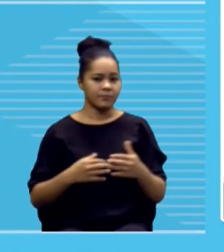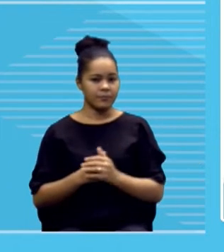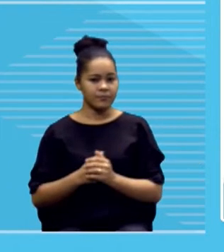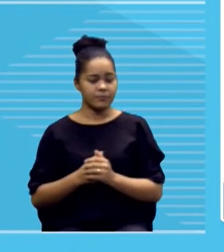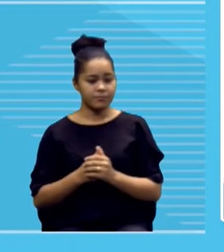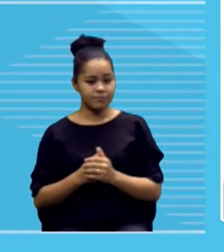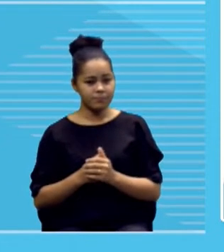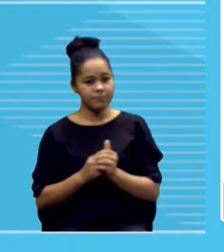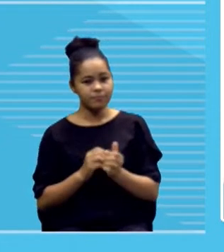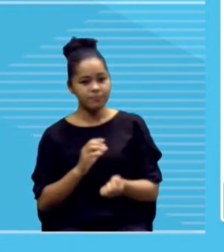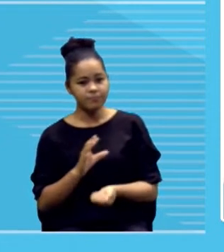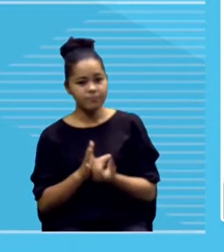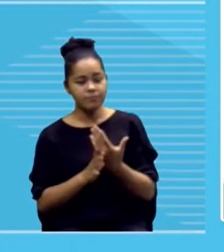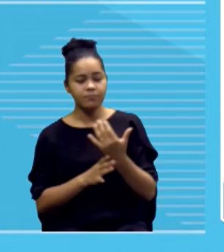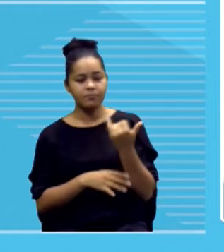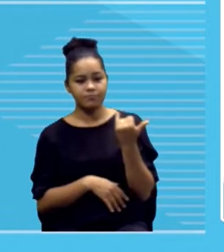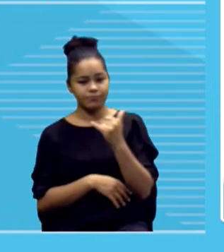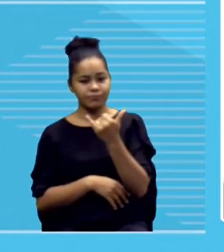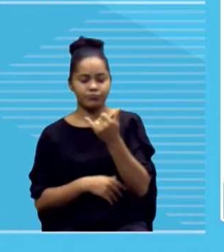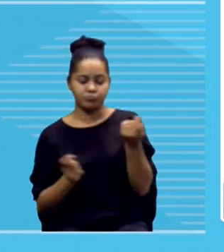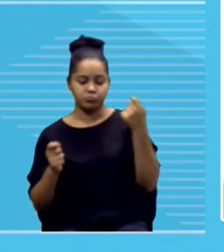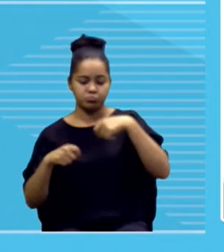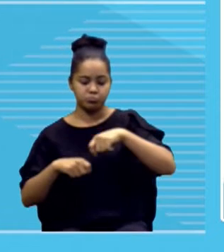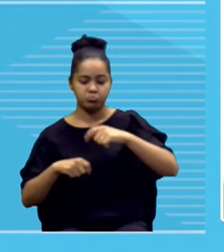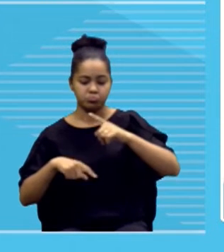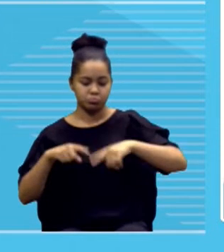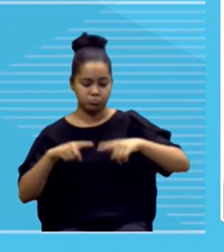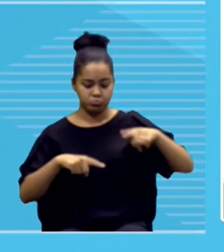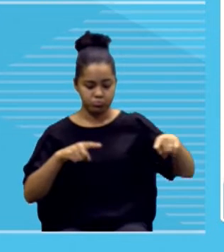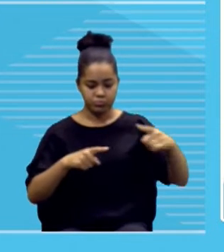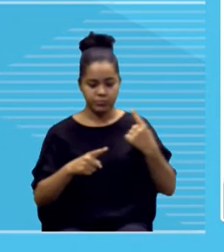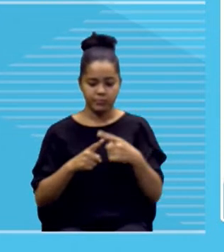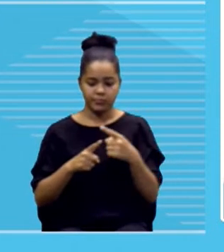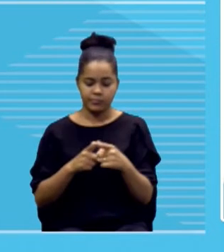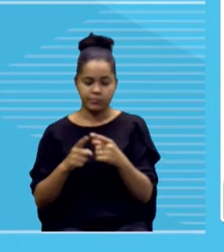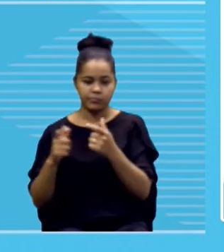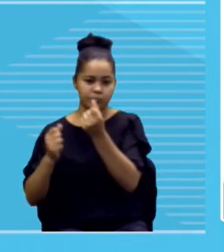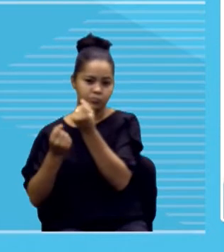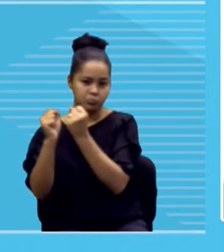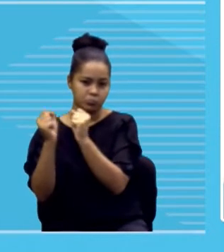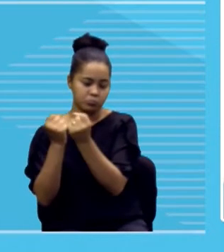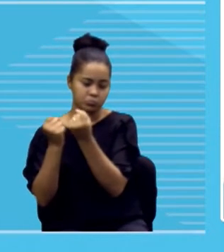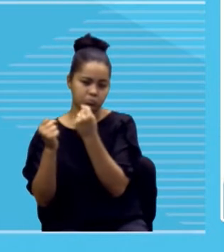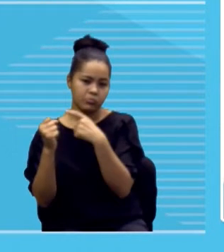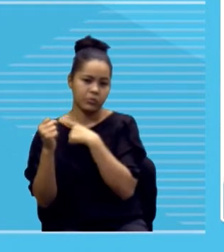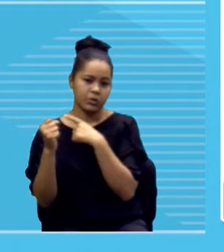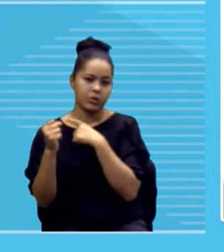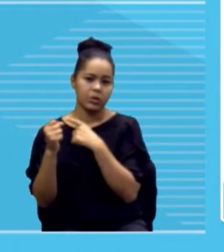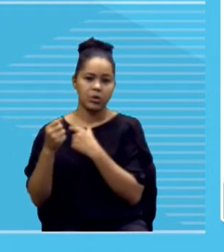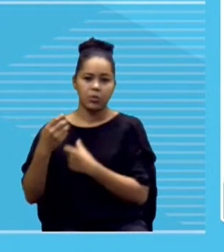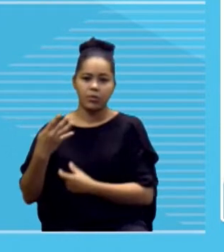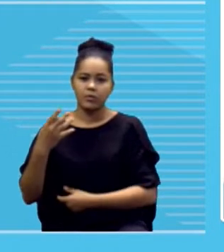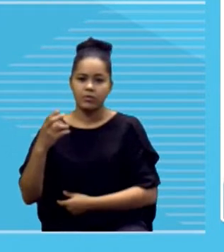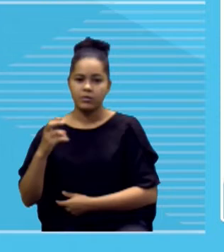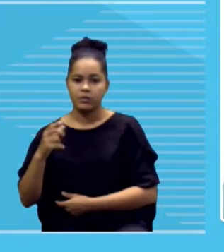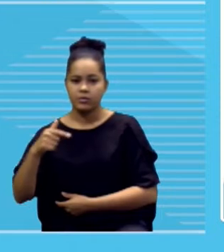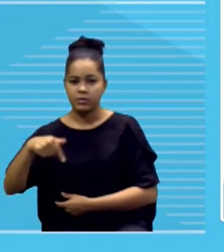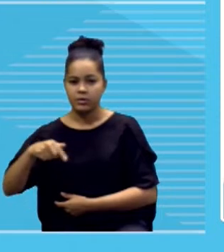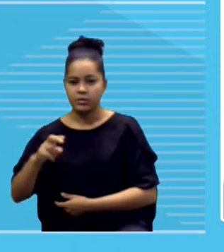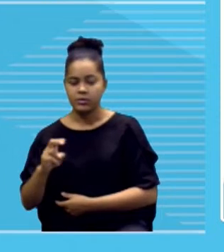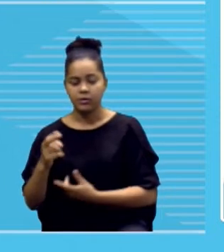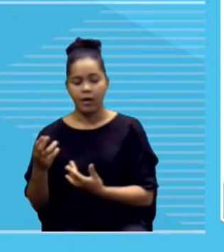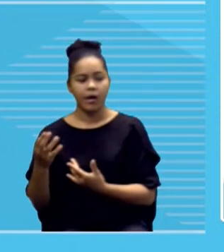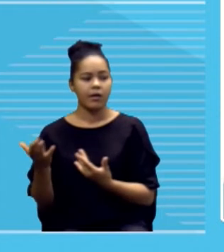falo? É muito variável. Você tem uma usina que produz 475 e tem uma usina que produz só 1. Mas todas elas,